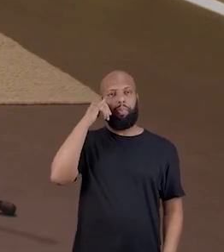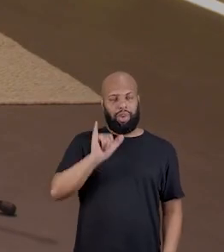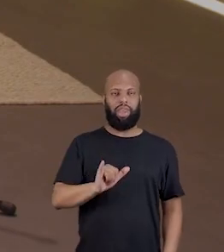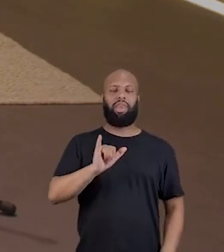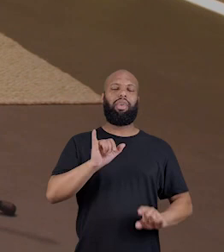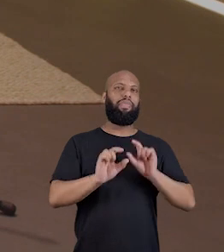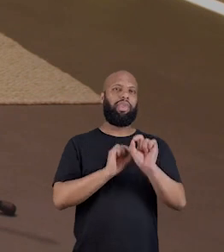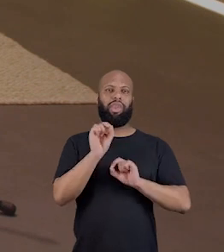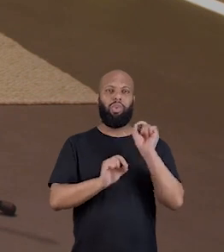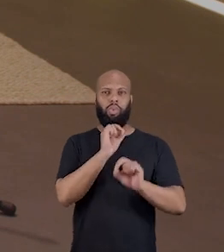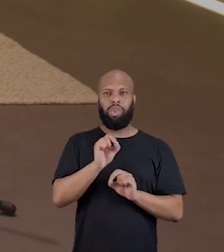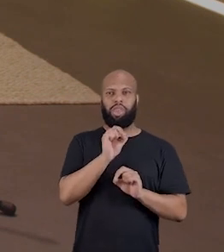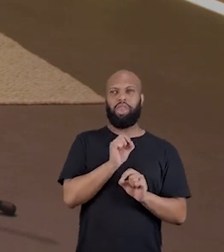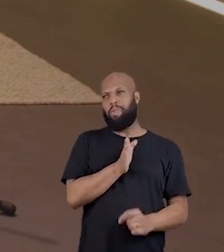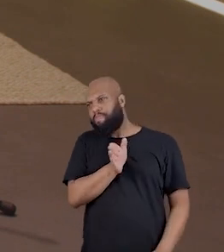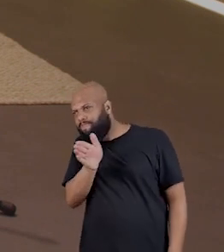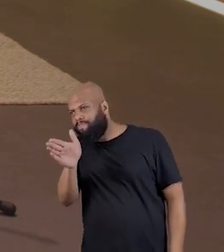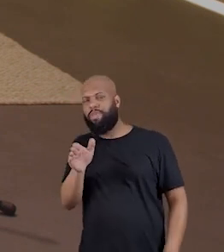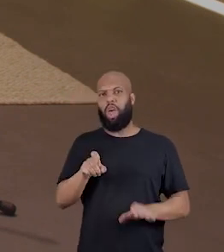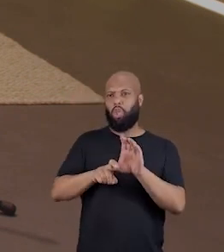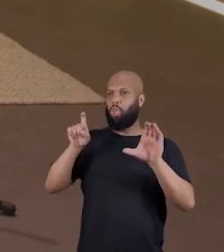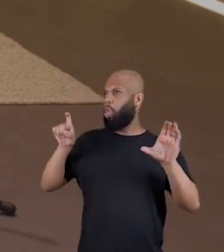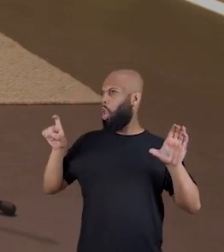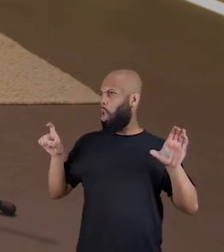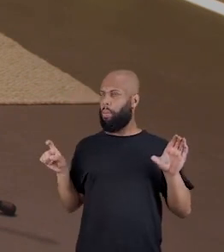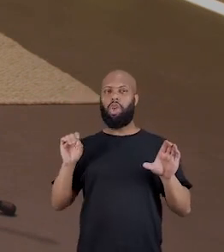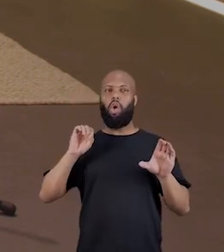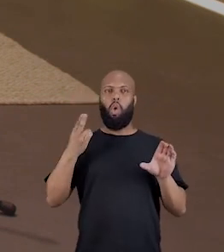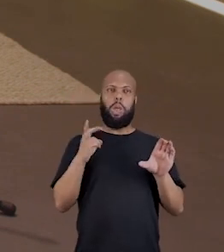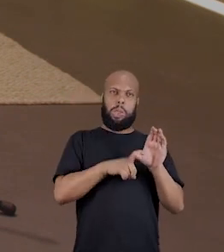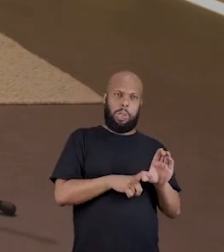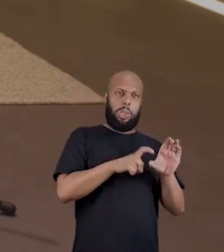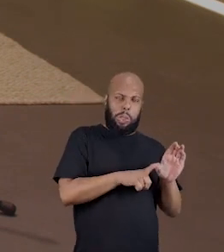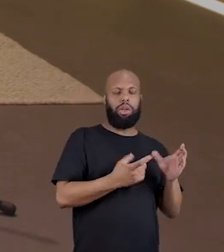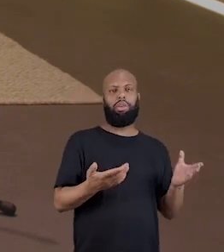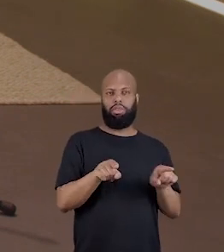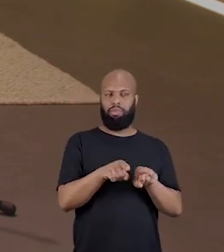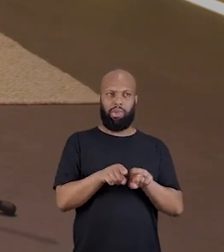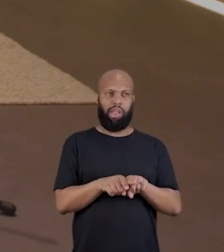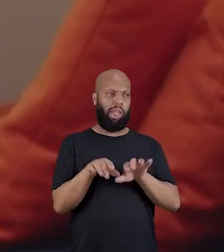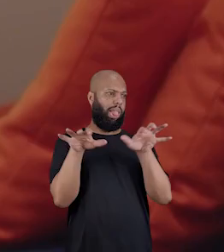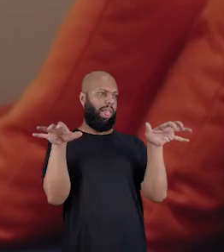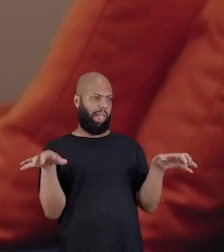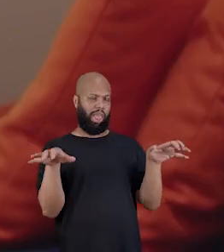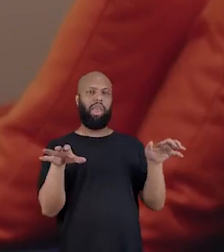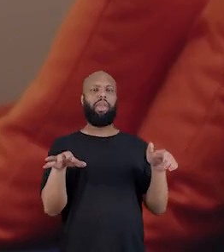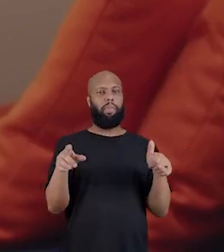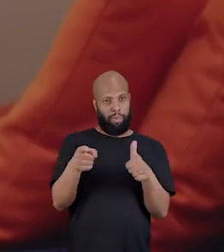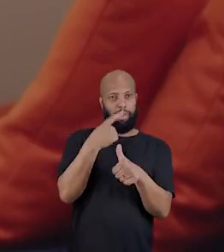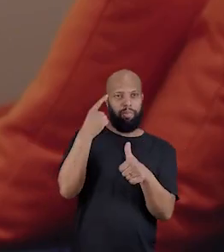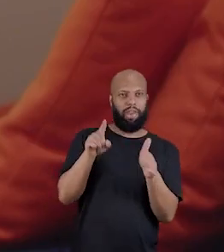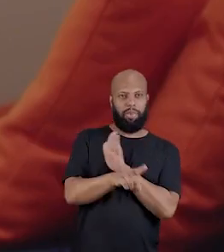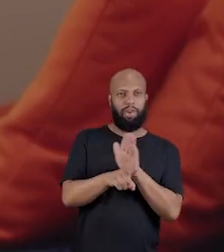não acabar polarizando, não acabar indo muito para o extremo de dar autonomia de mais ou dar autonomia de menos. A sua primeira